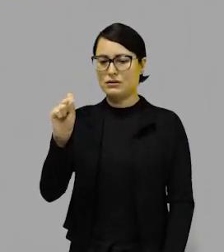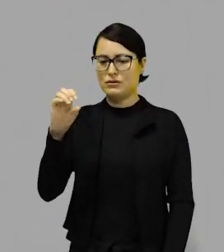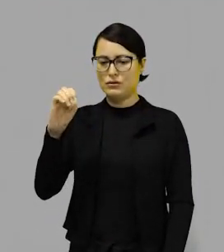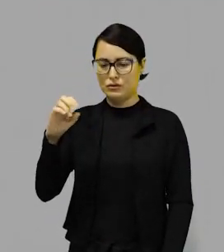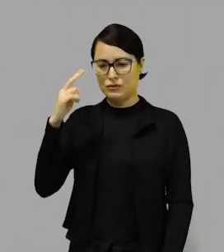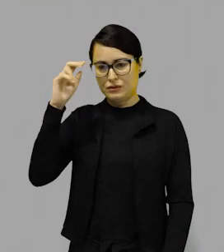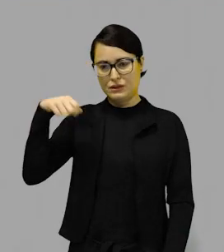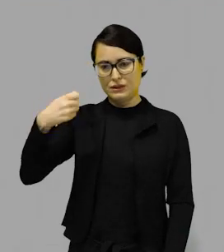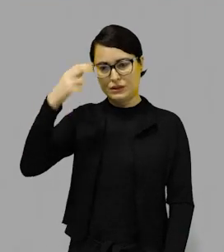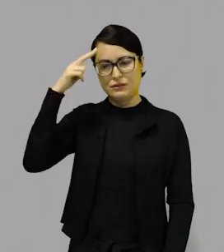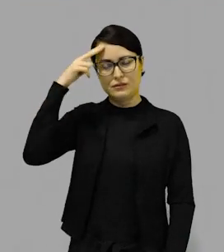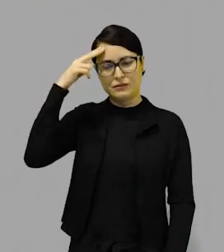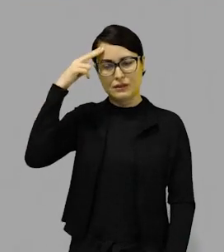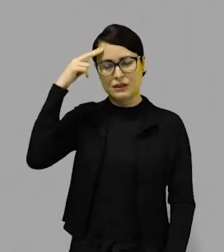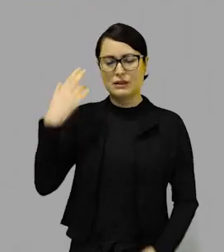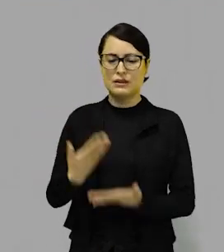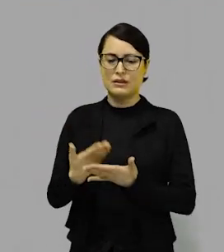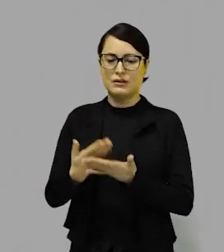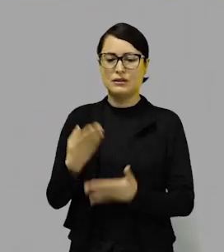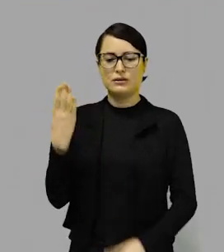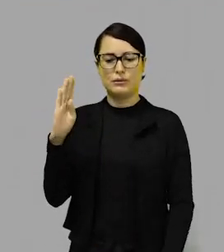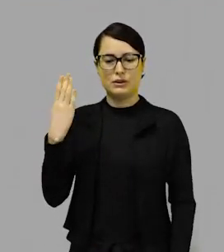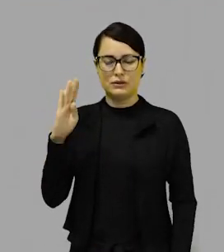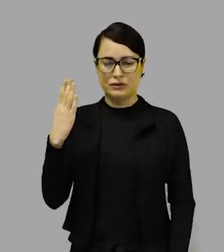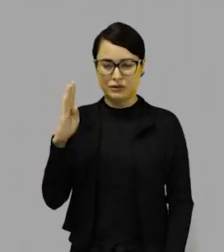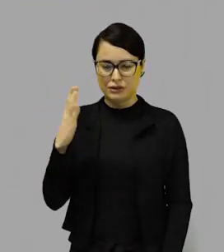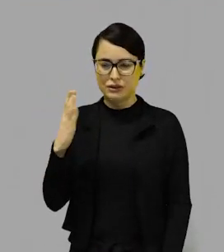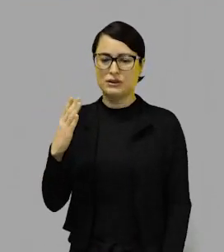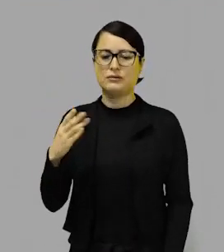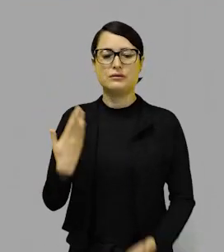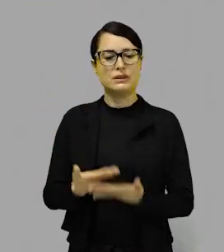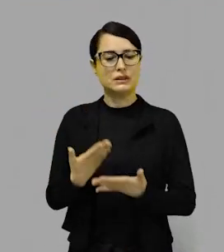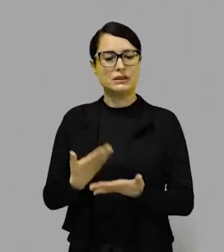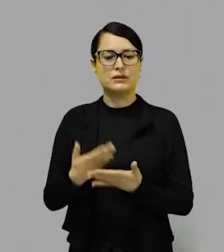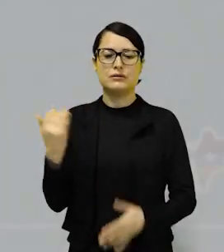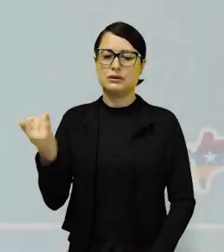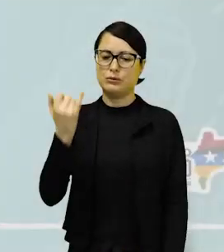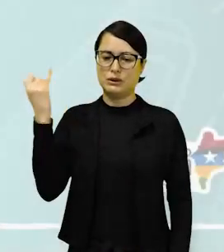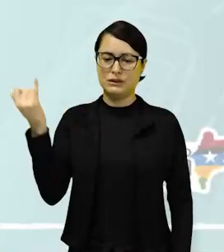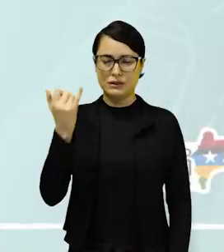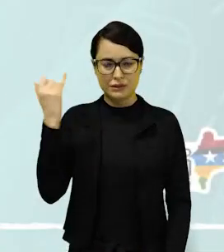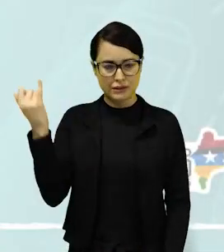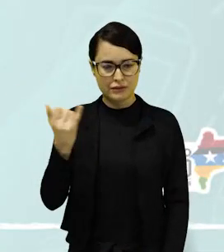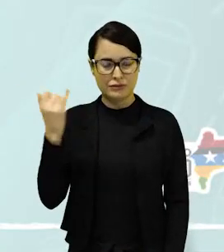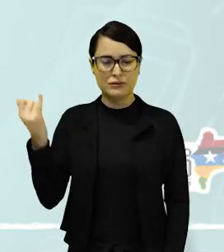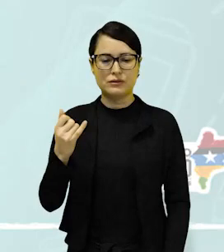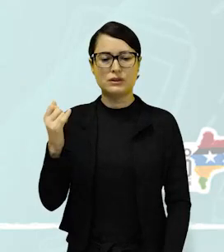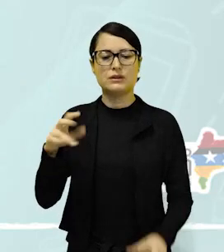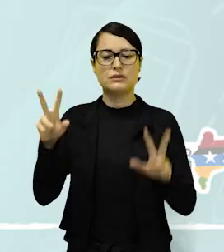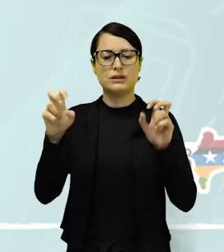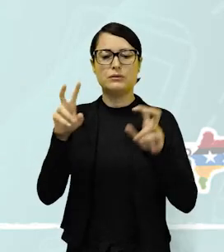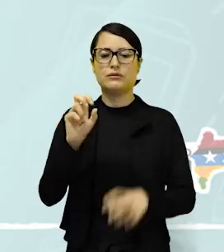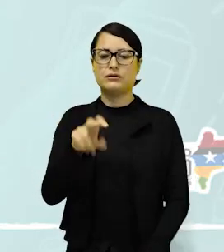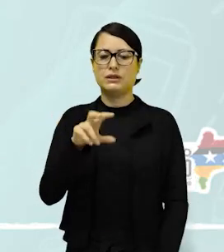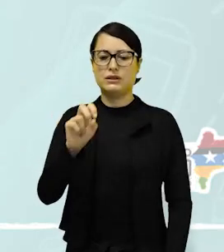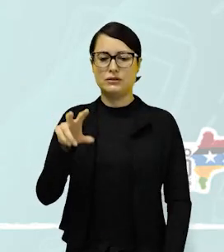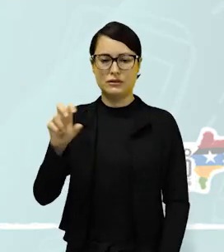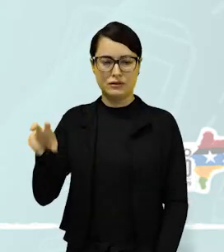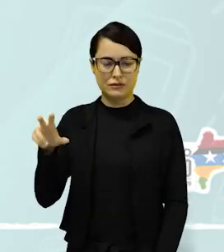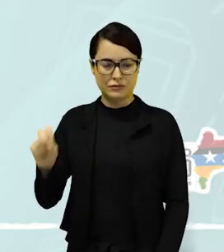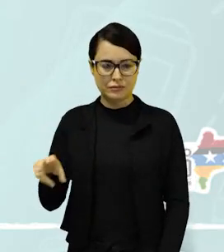vamos ter mais uma aula de biologia, tá? E nessa aula, pessoal, muito importante, nós vamos falar de vírus, né? A primeira